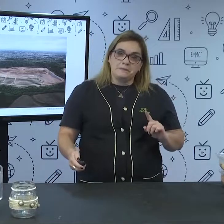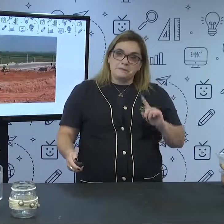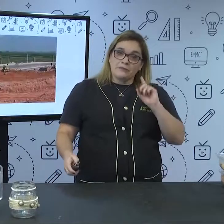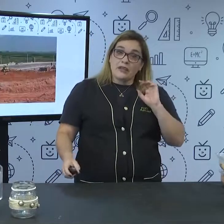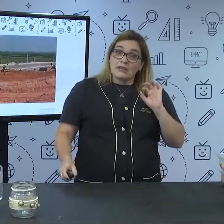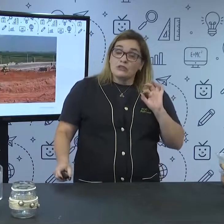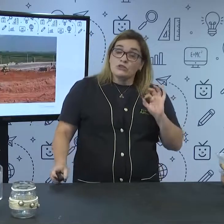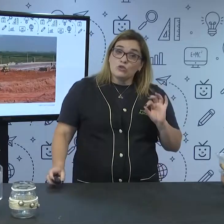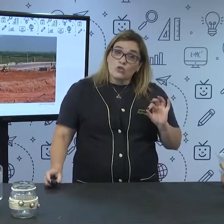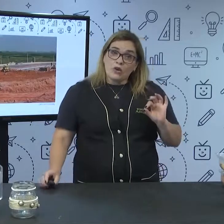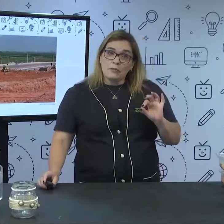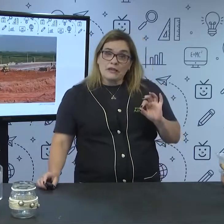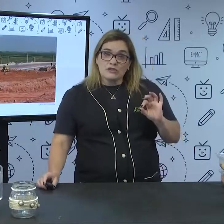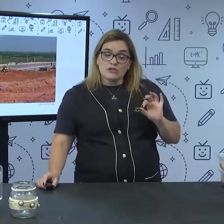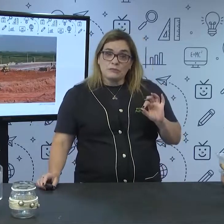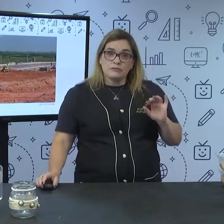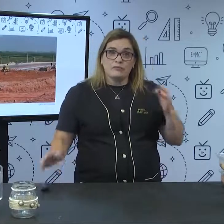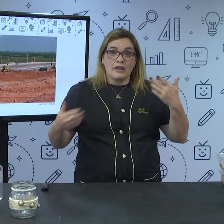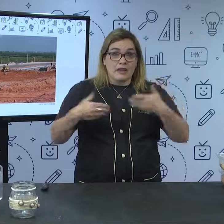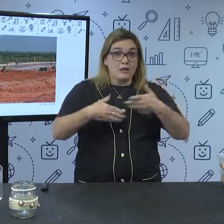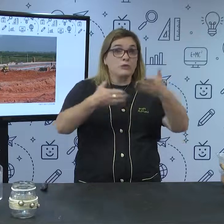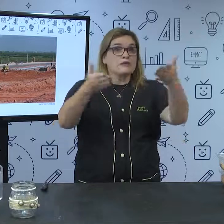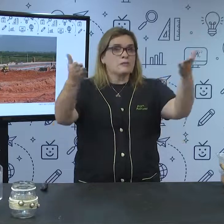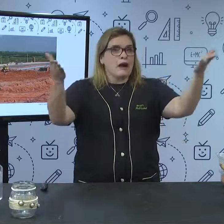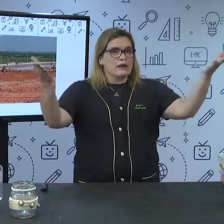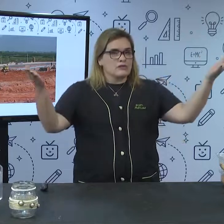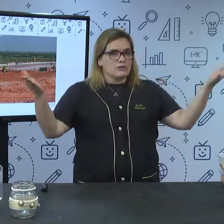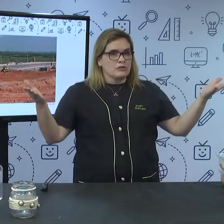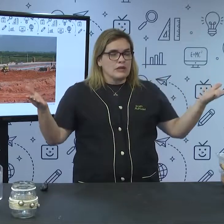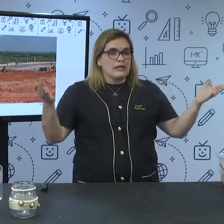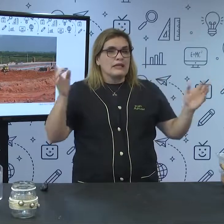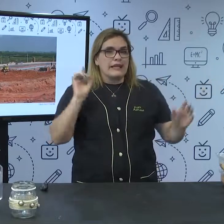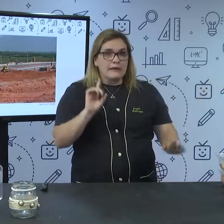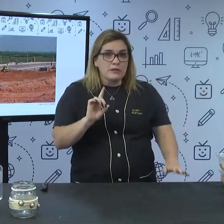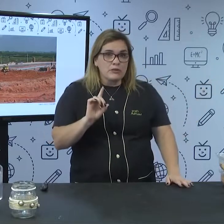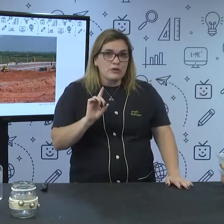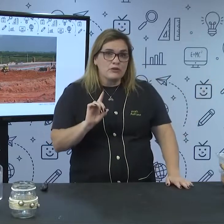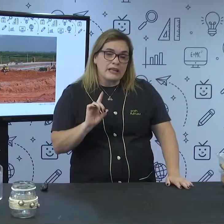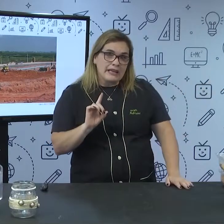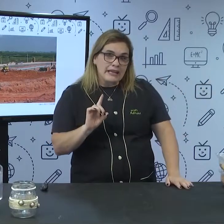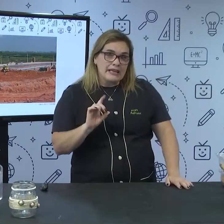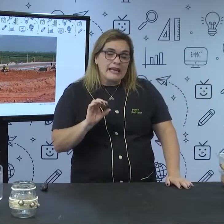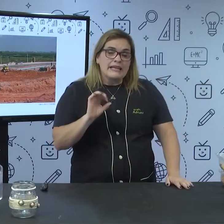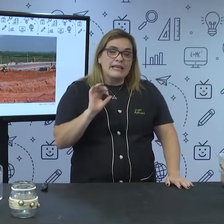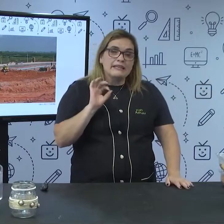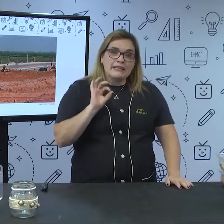lá. No começo era um espaço. Lembram que eu falei